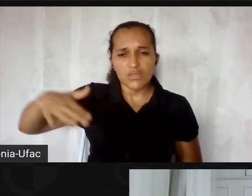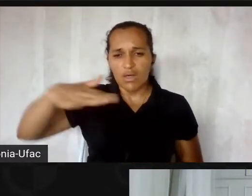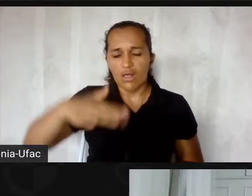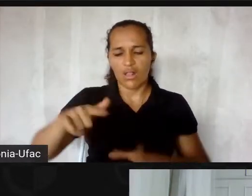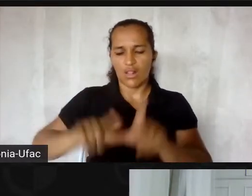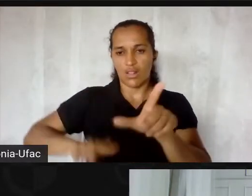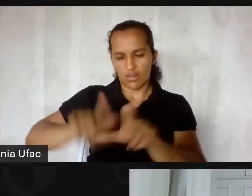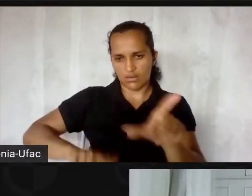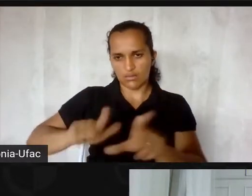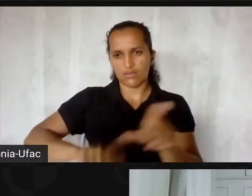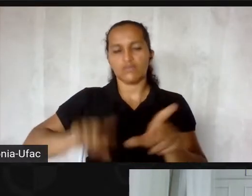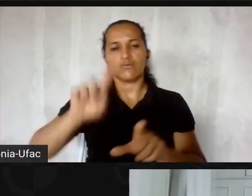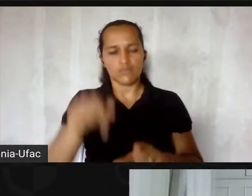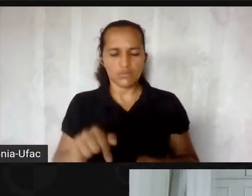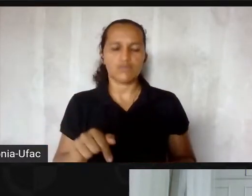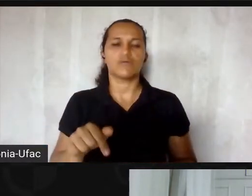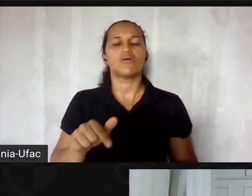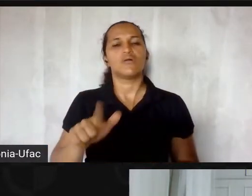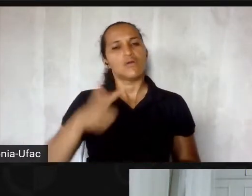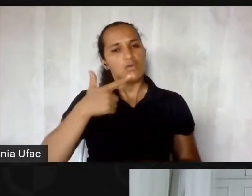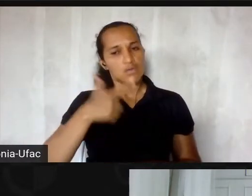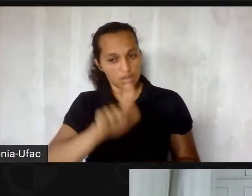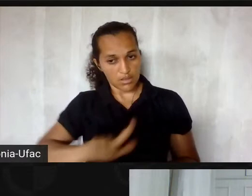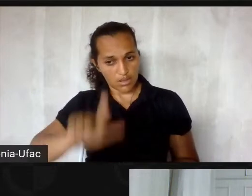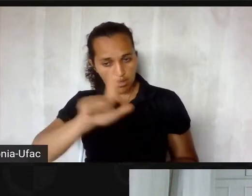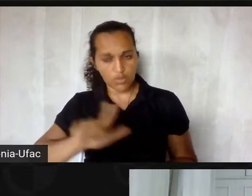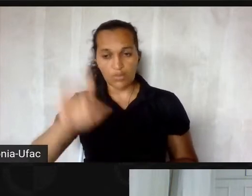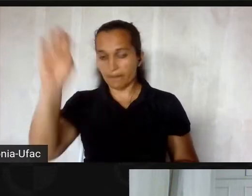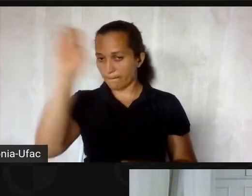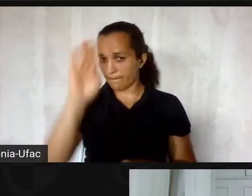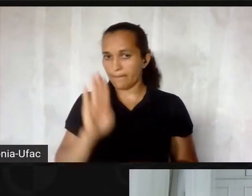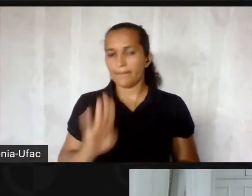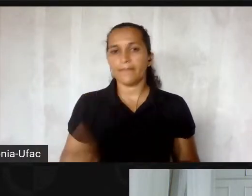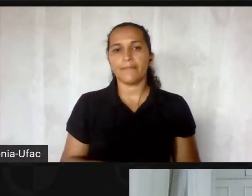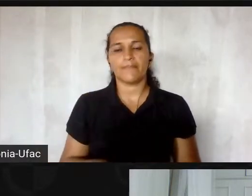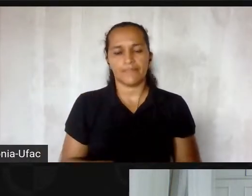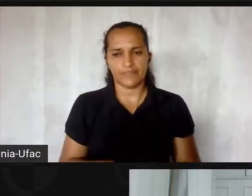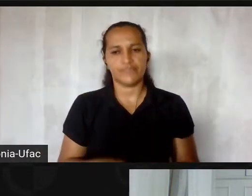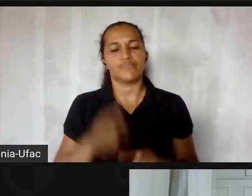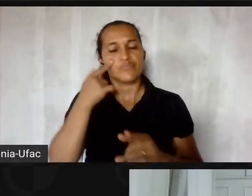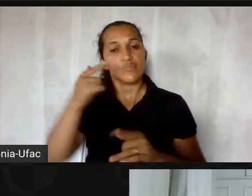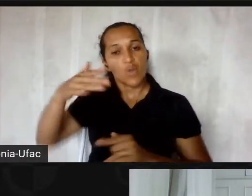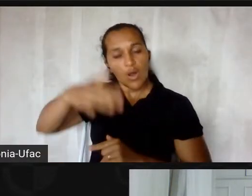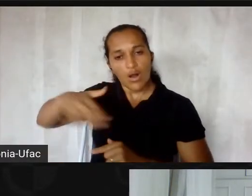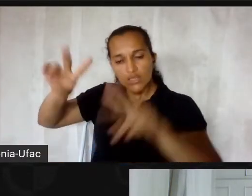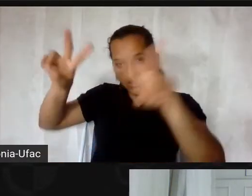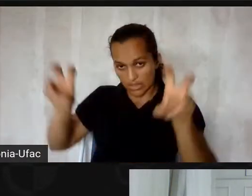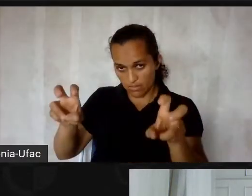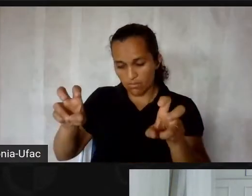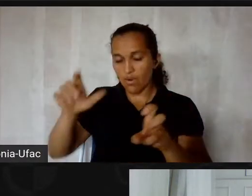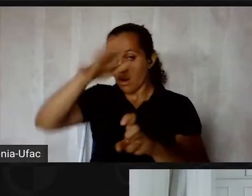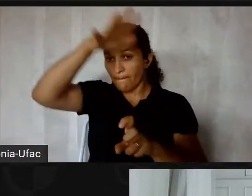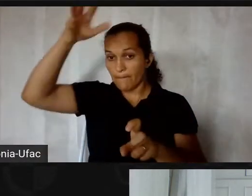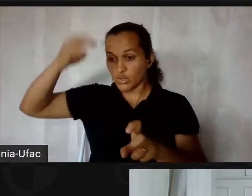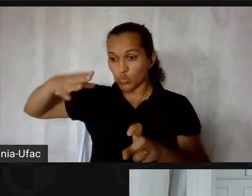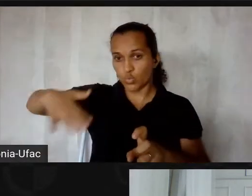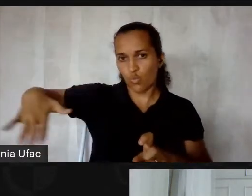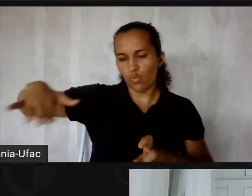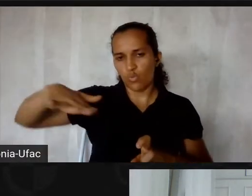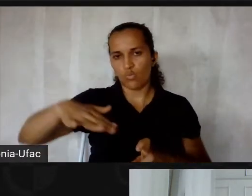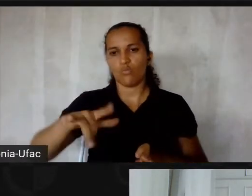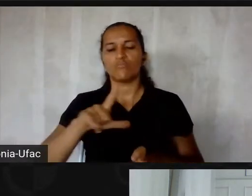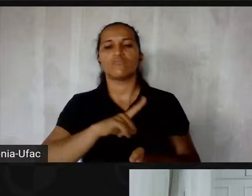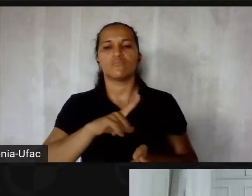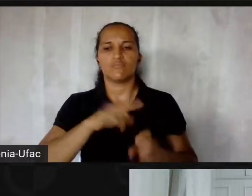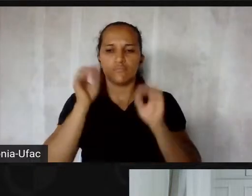literatura brasileira, atuando principalmente nos seguintes temas. Amazônia, ficção, cartas e